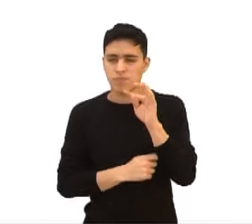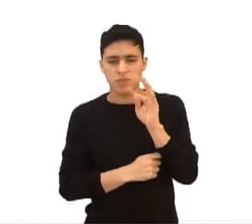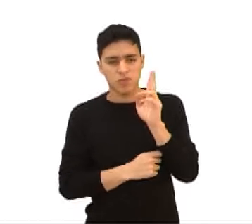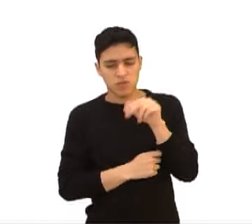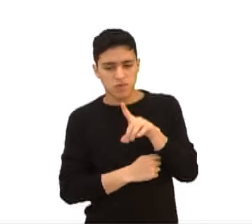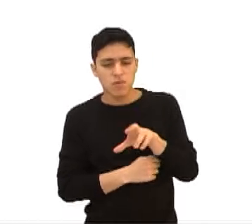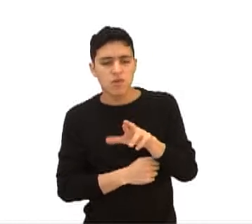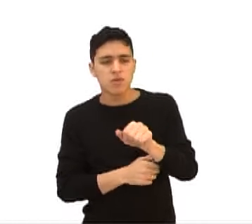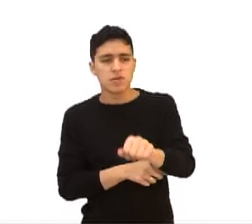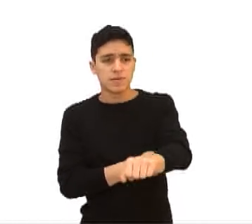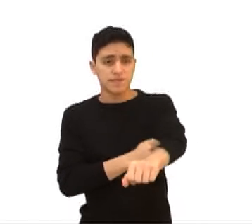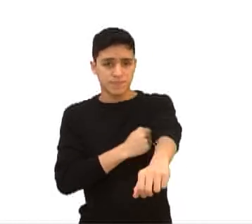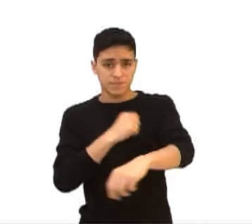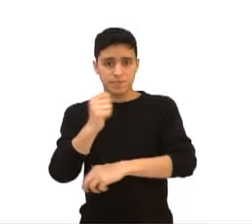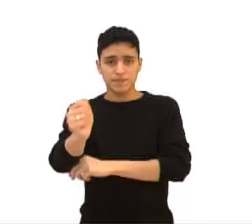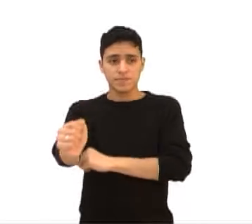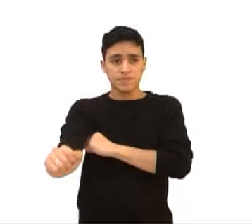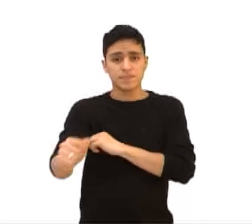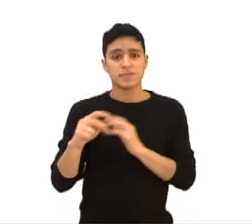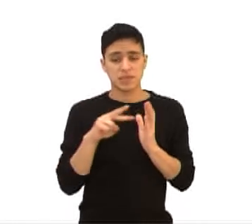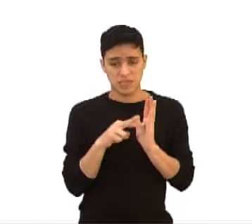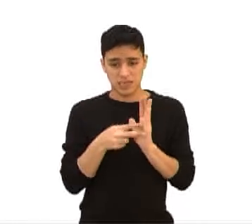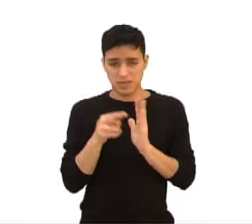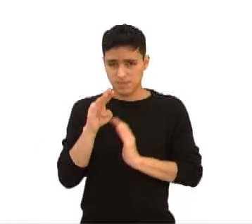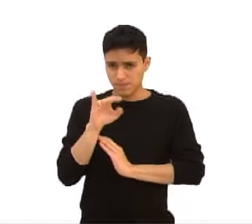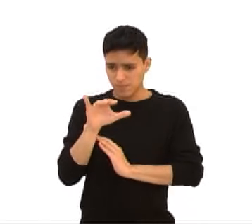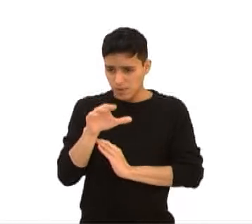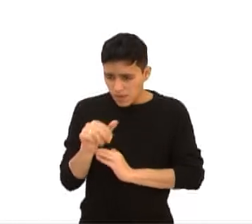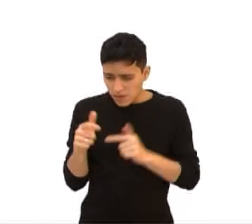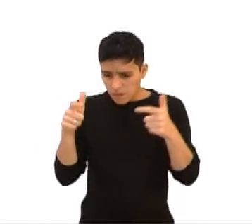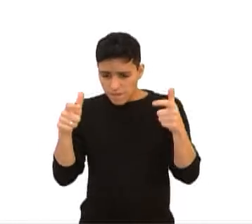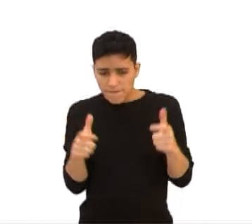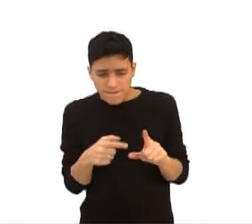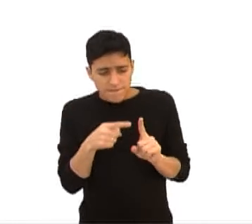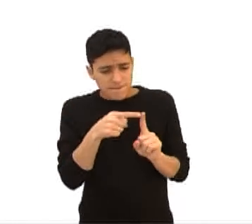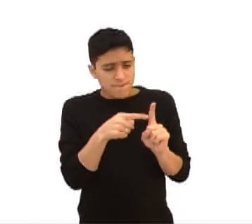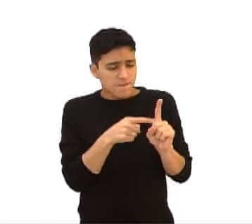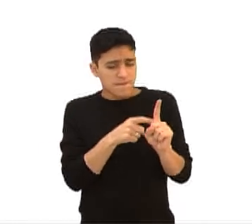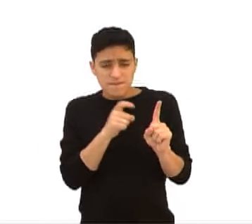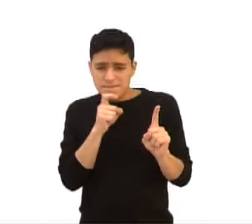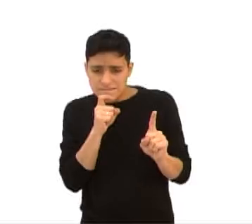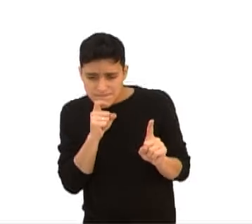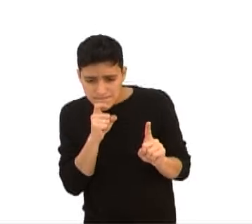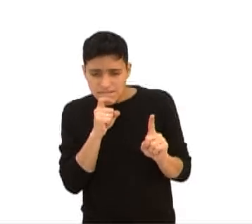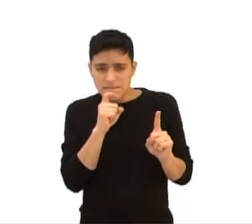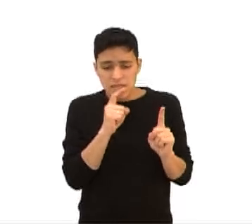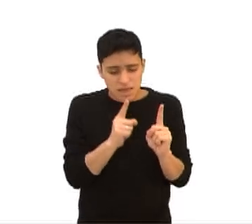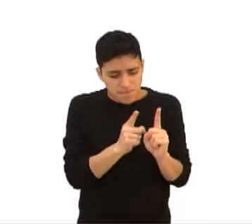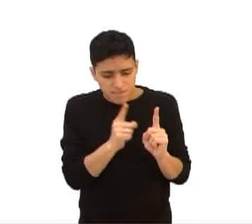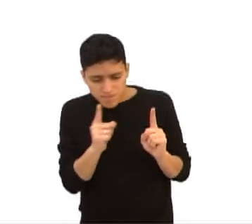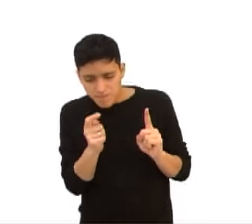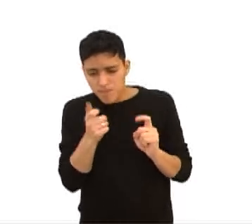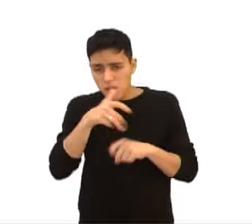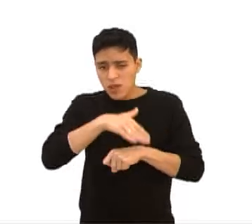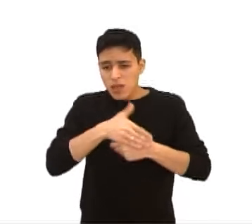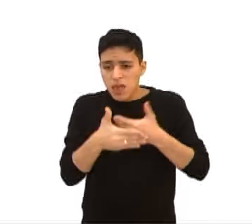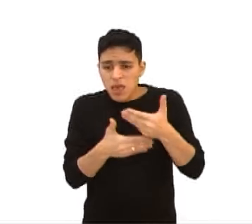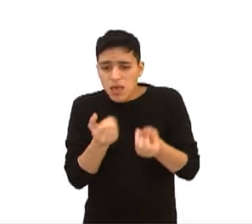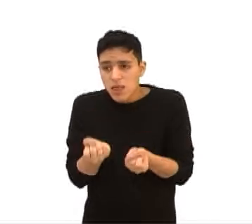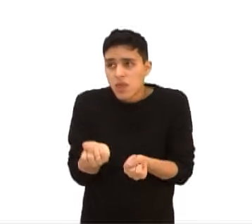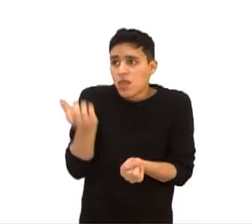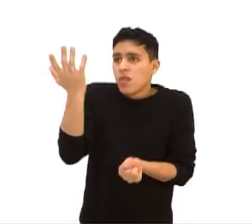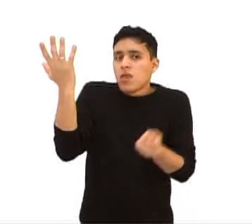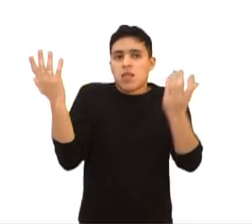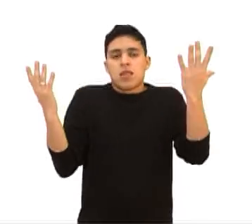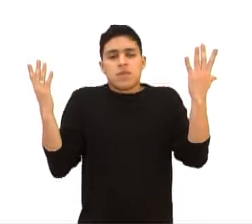é um bioma qual a baixa temperatura e as estações de crescimento curtas impedem o desenvolvimento de